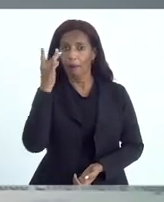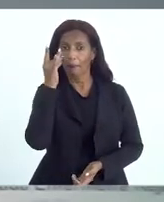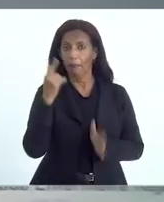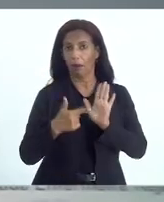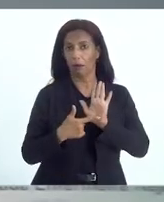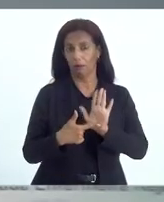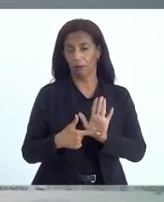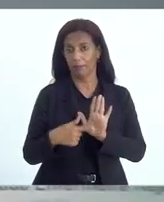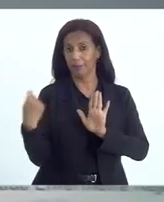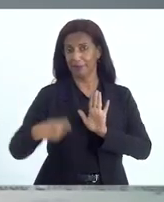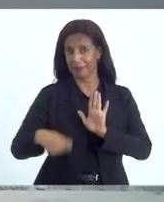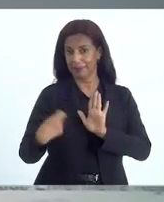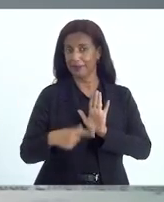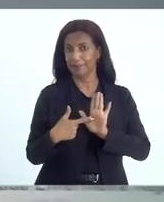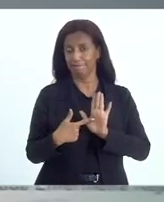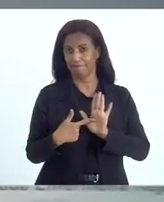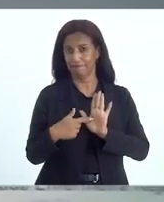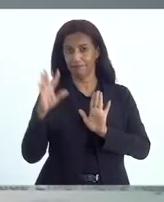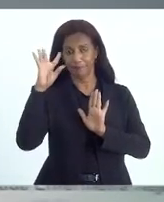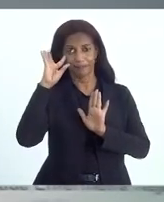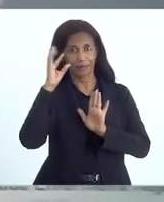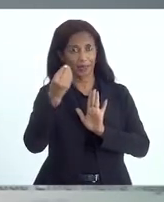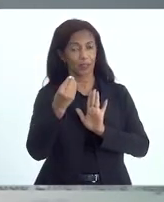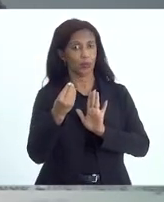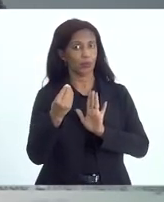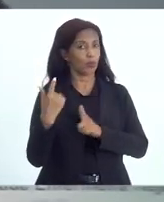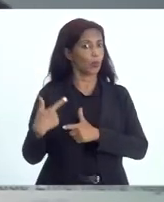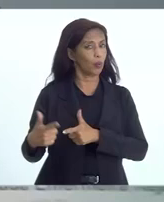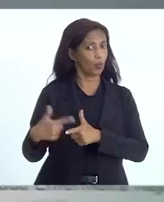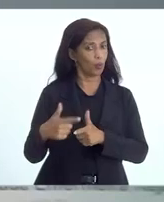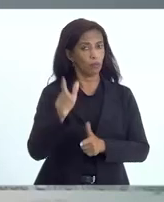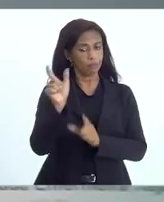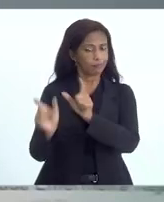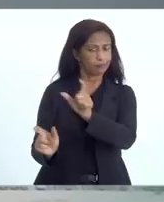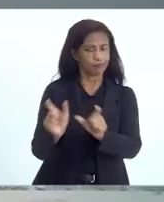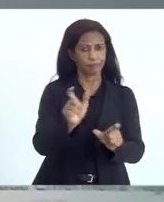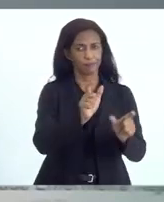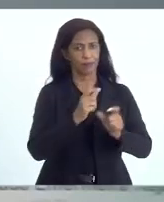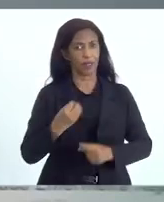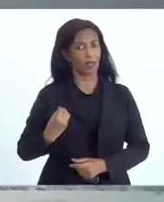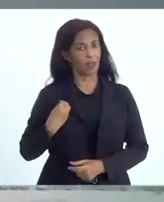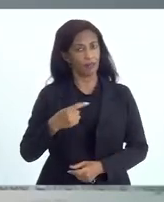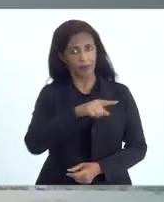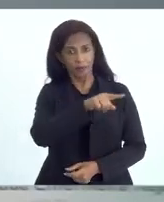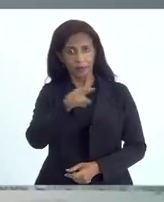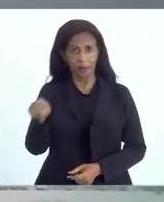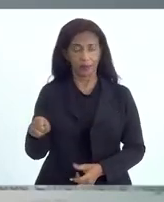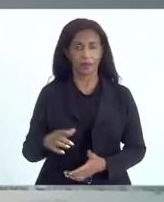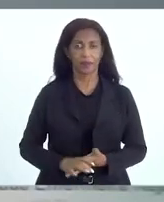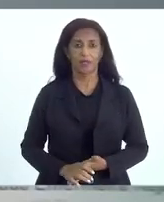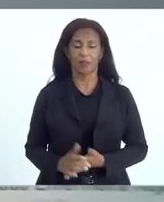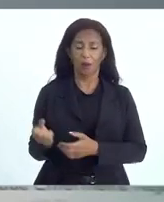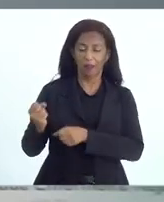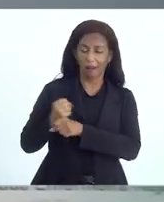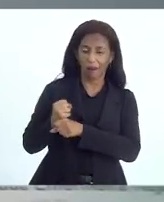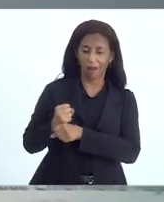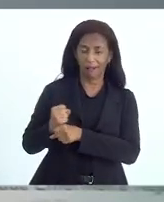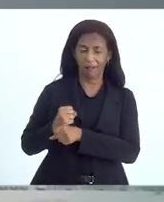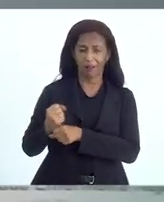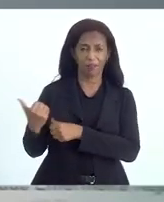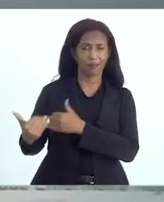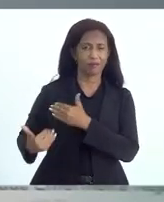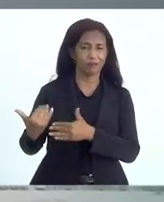governo precisa disso para resolver a situação das pessoas a vida das pessoas que estão esses anos